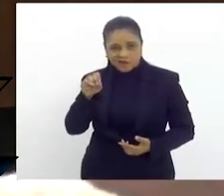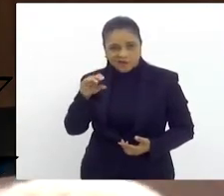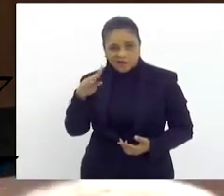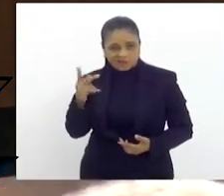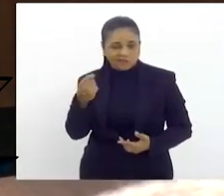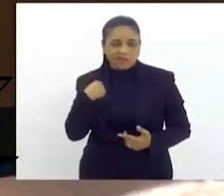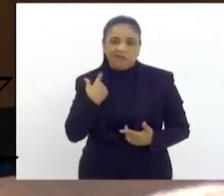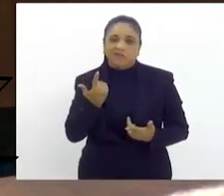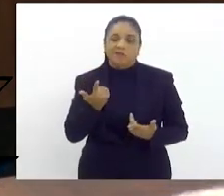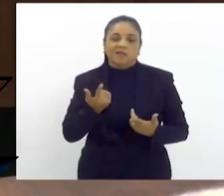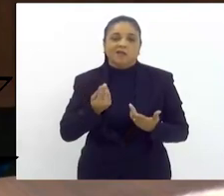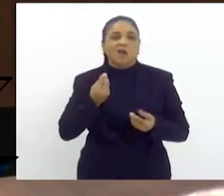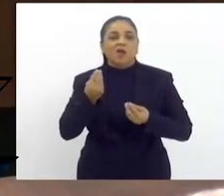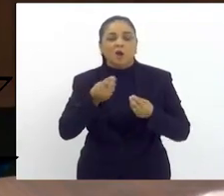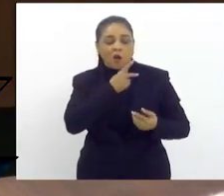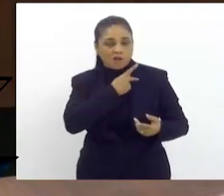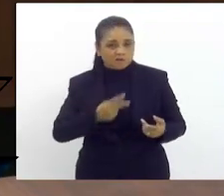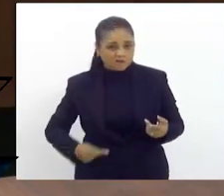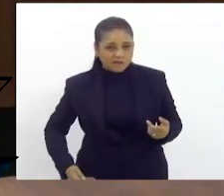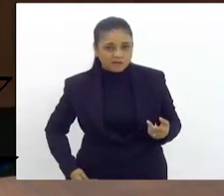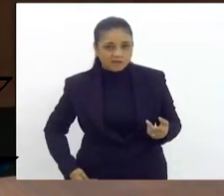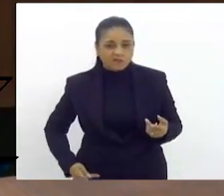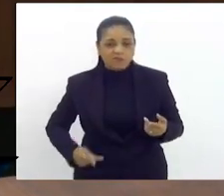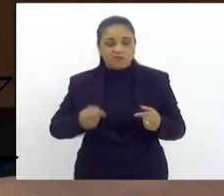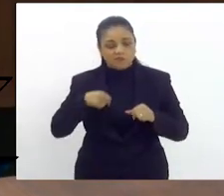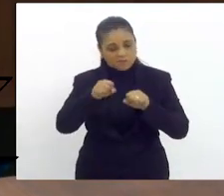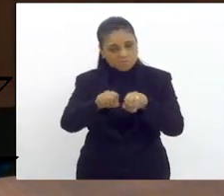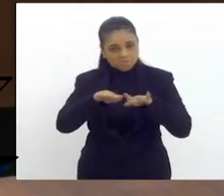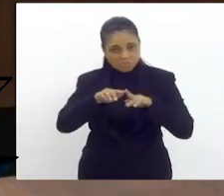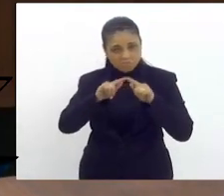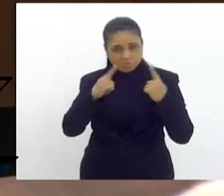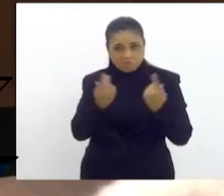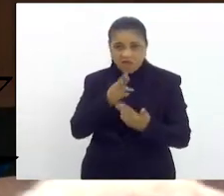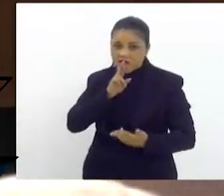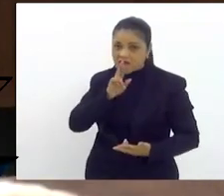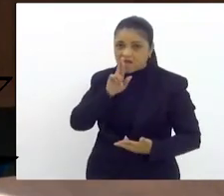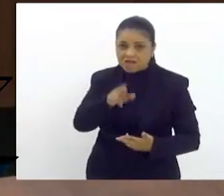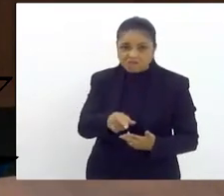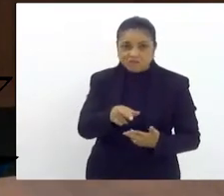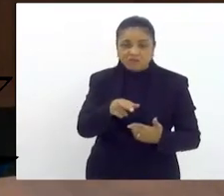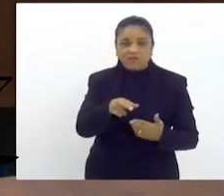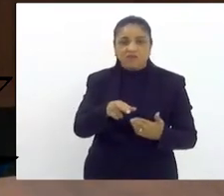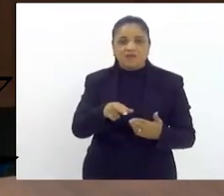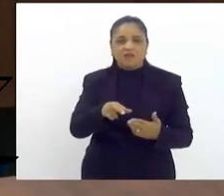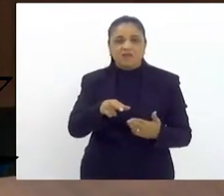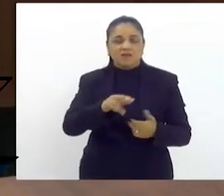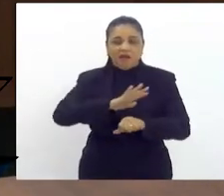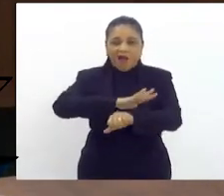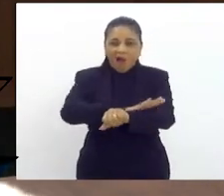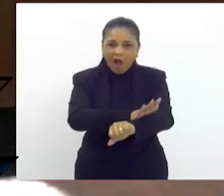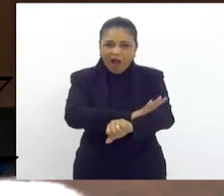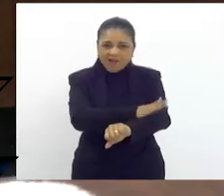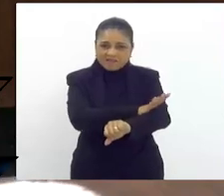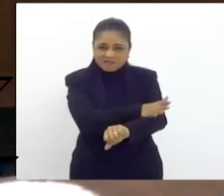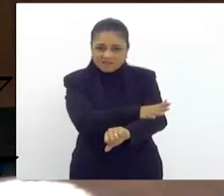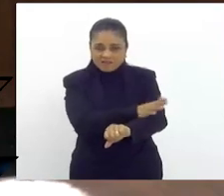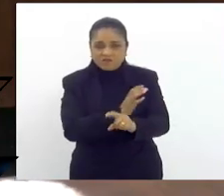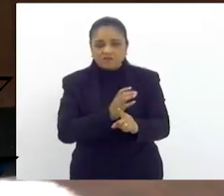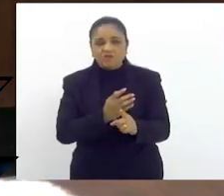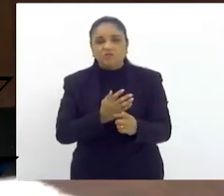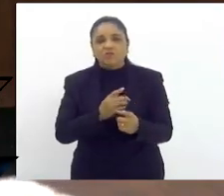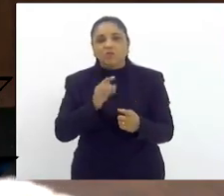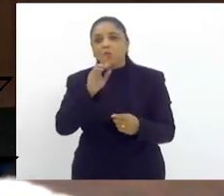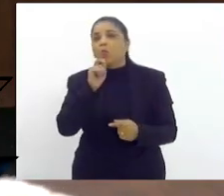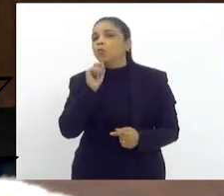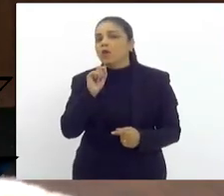Presidente desse Parlamento se manifestar e responder as manifestações racistas do que votar